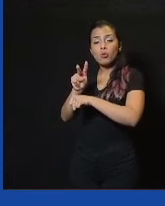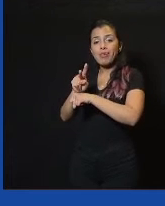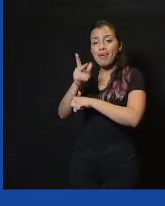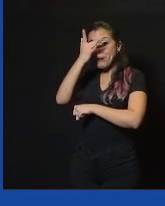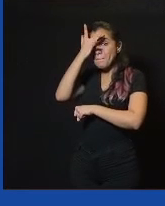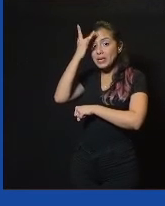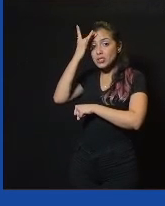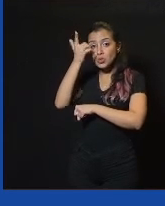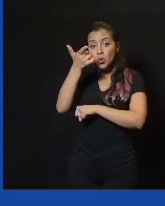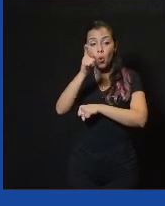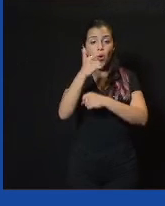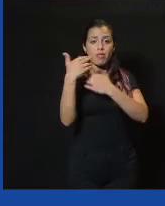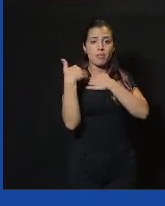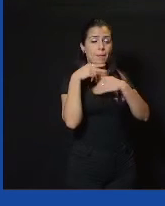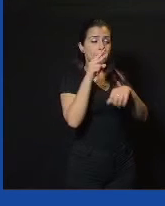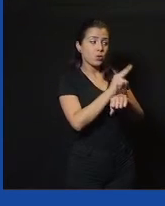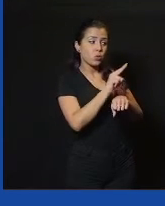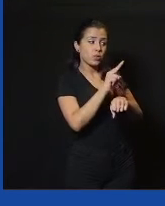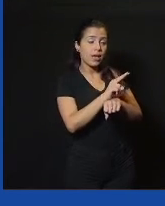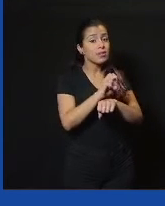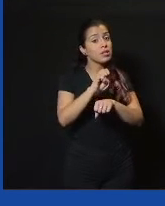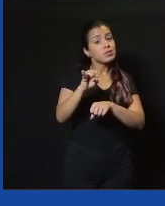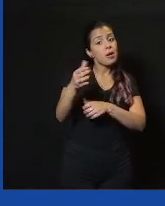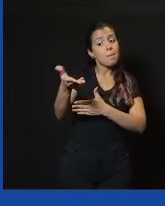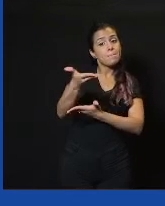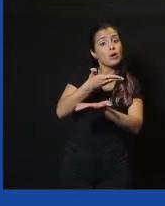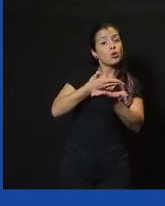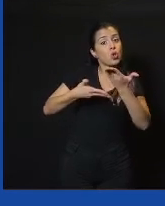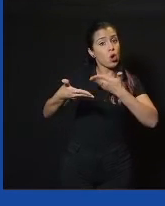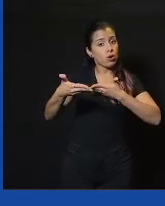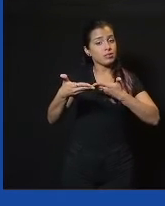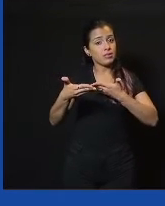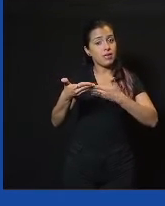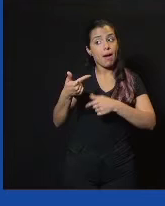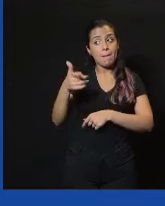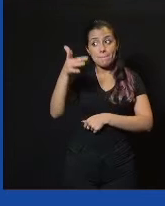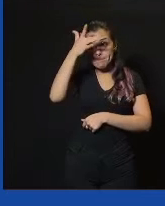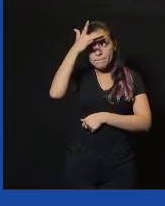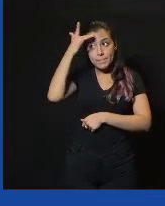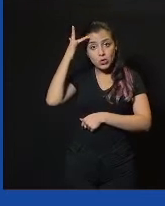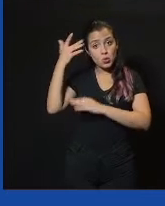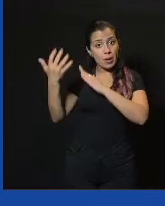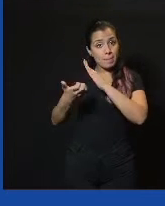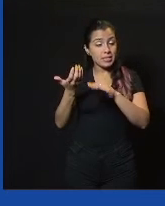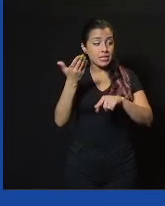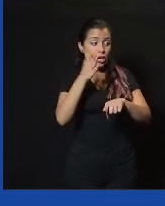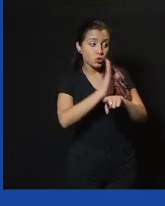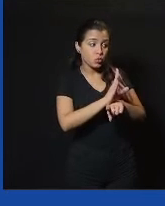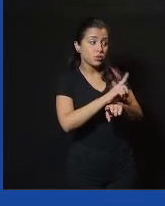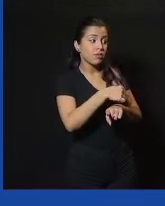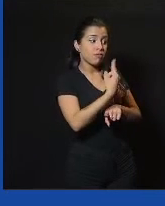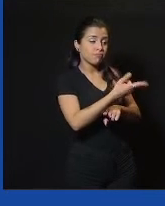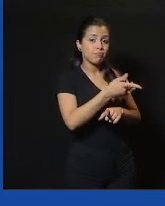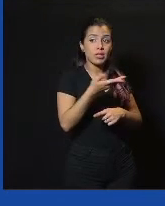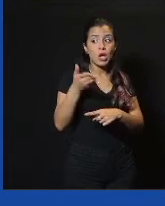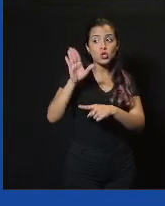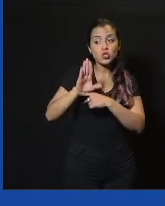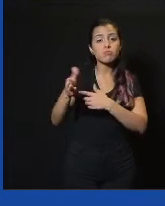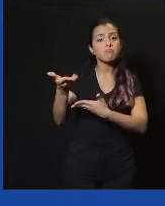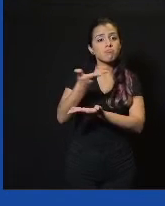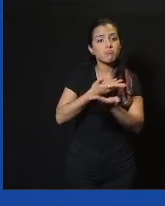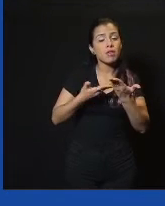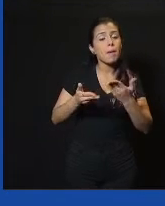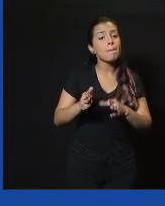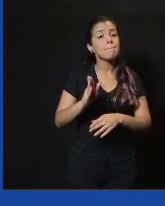quem ajuda tem que ser ajudado. A gente está quase nesse nível da coisa verdadeiramente. Mas a gente tem empresas muito maiores